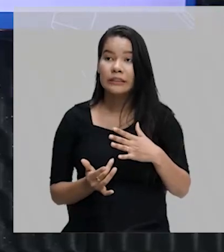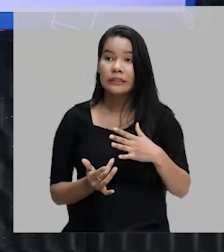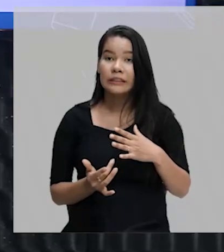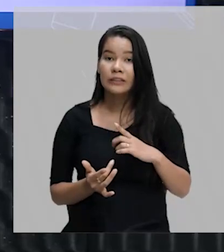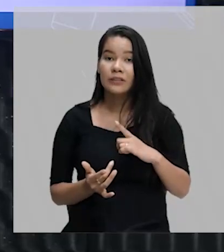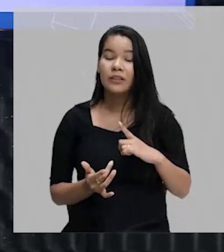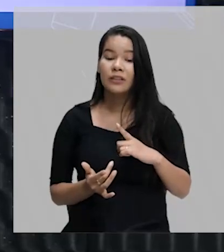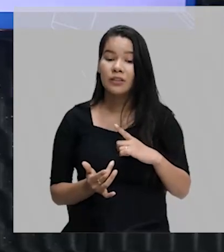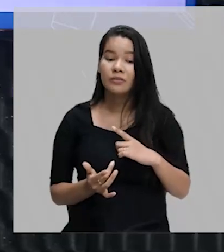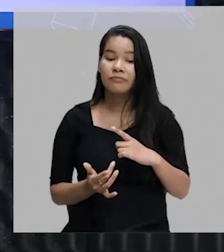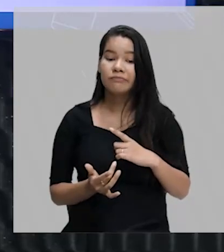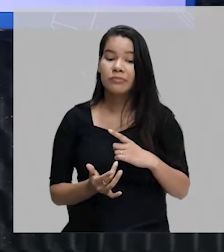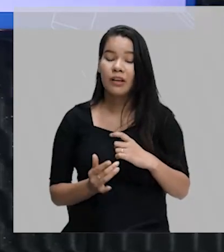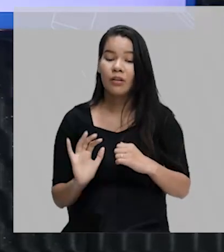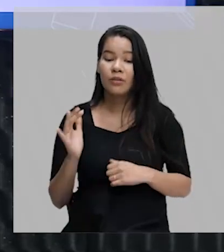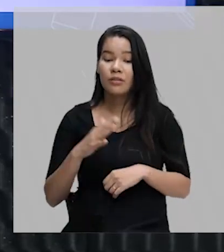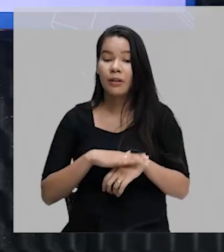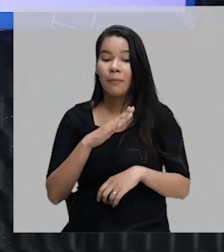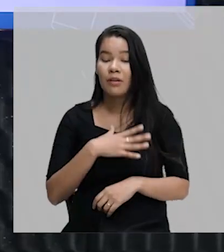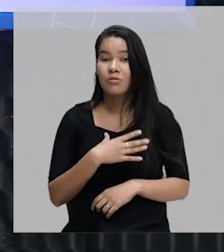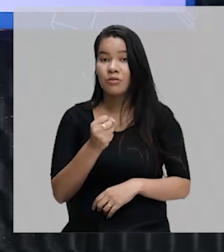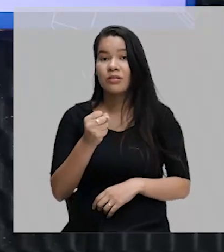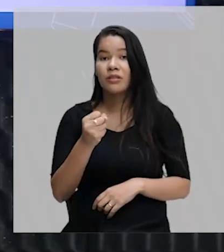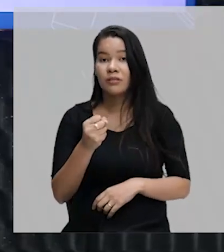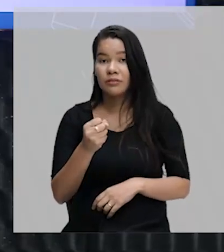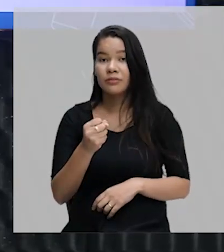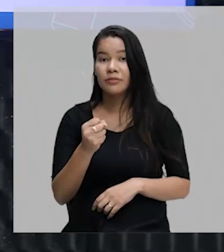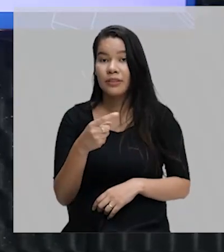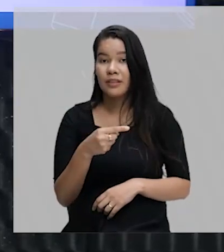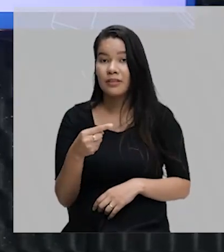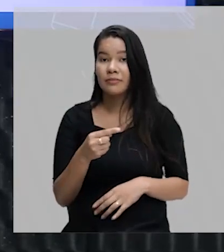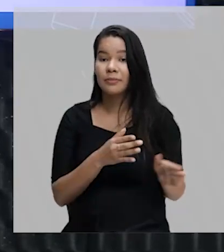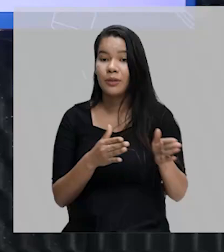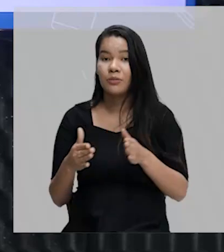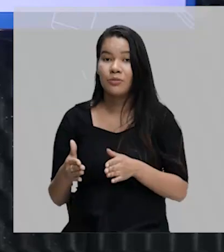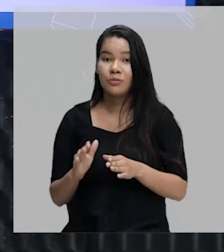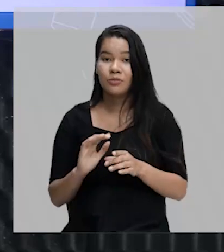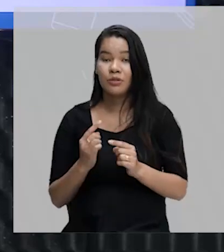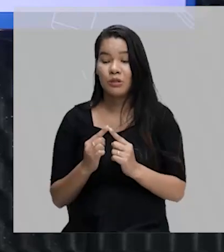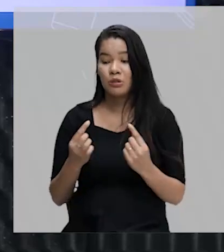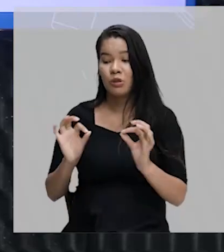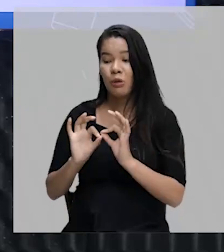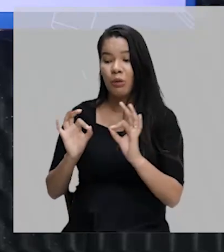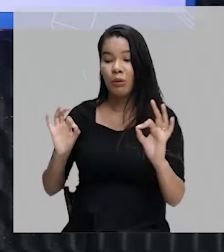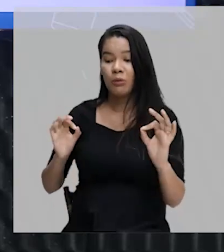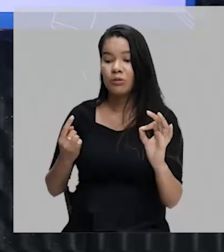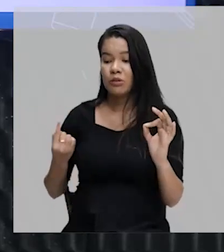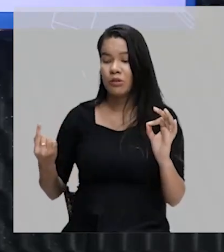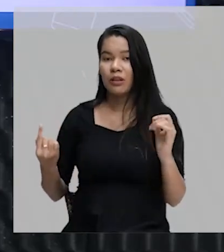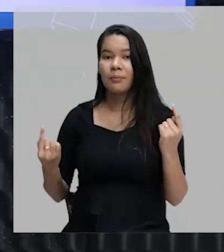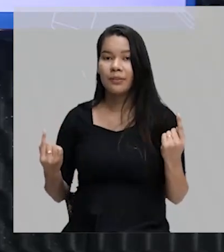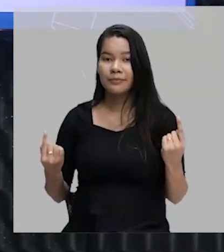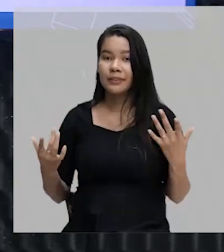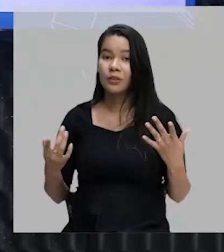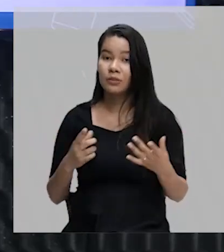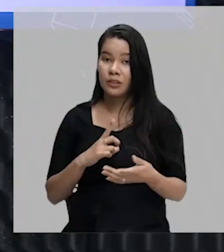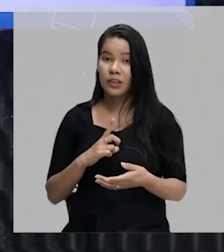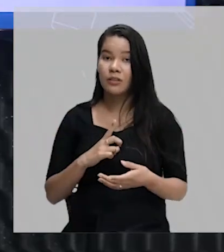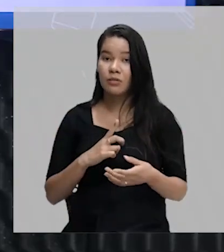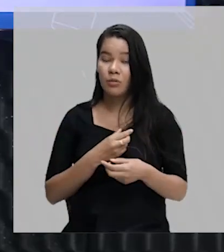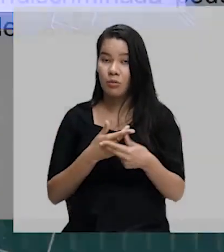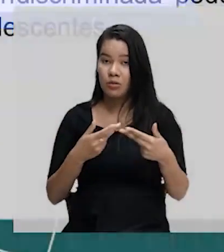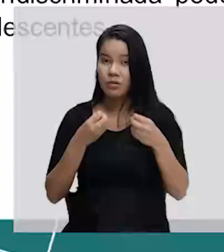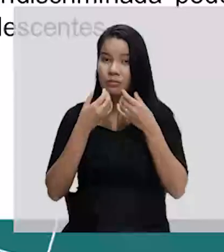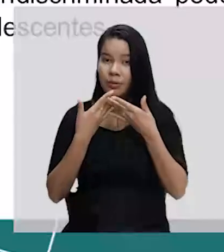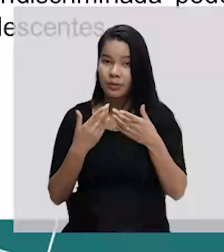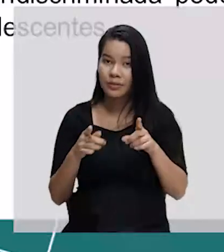de suicídio talvez tivessem acontecido nesse período de isolamento. Então, tem as suas vantagens, tá?